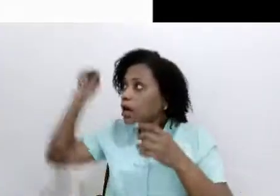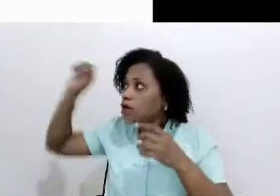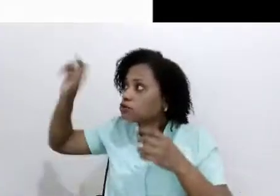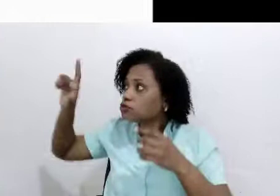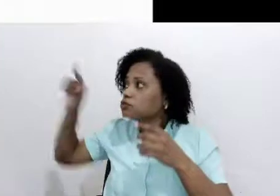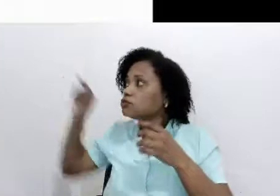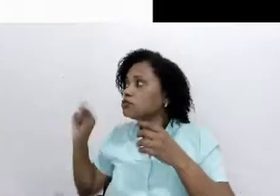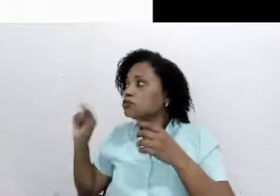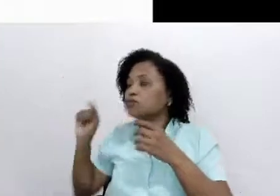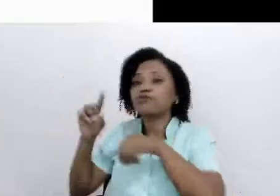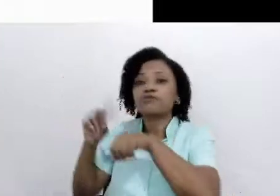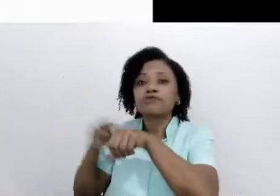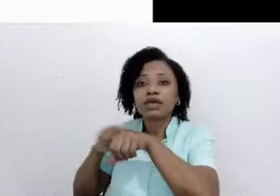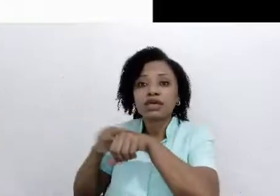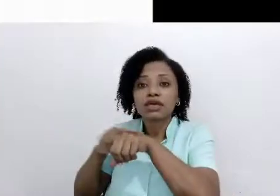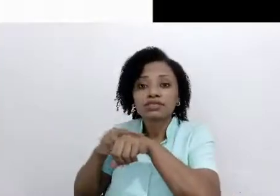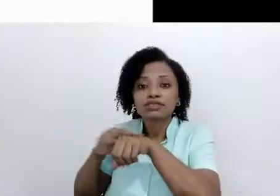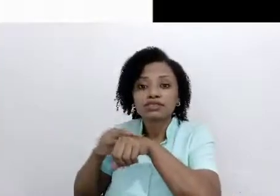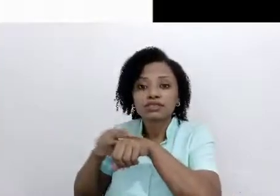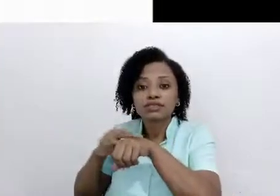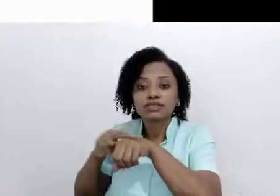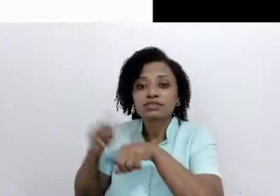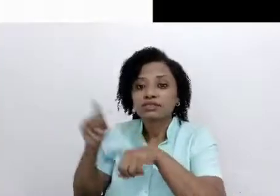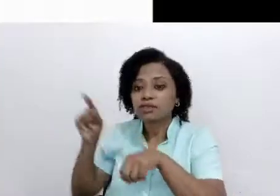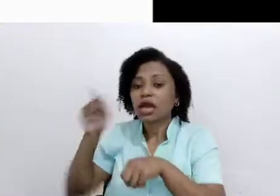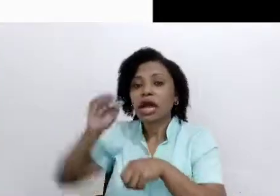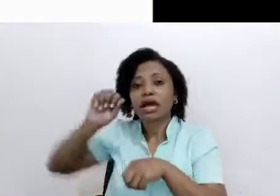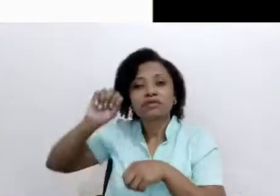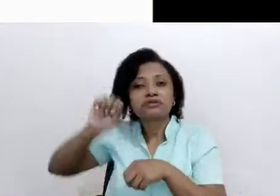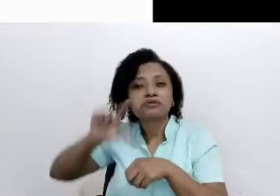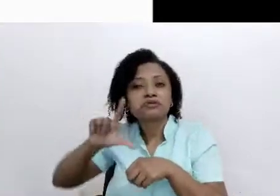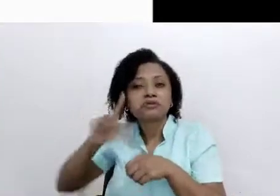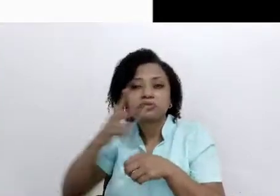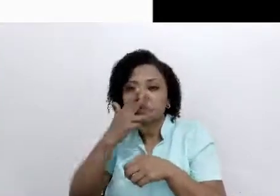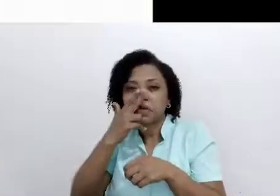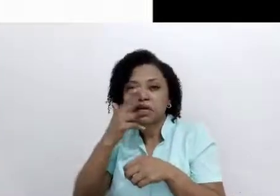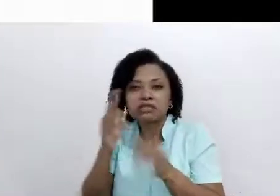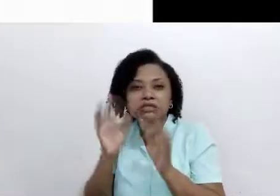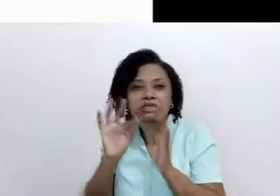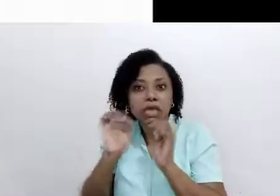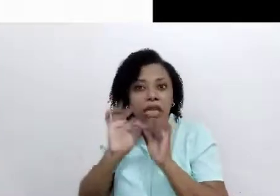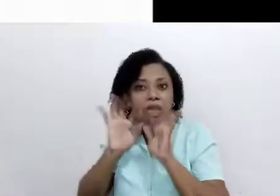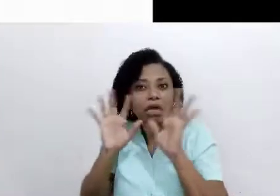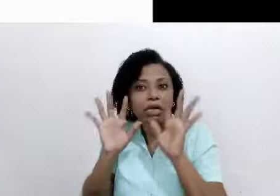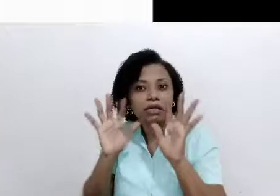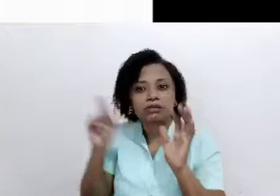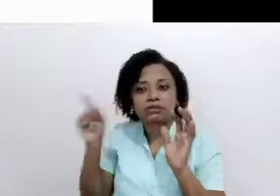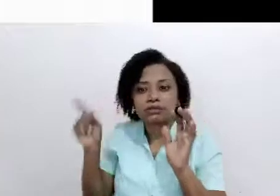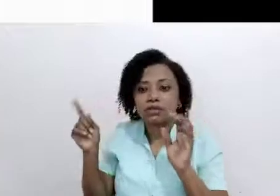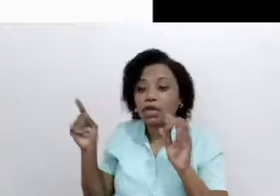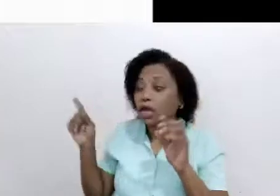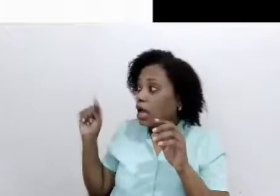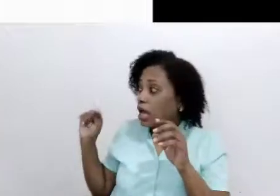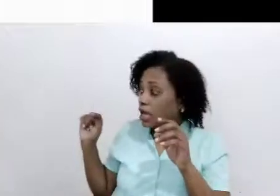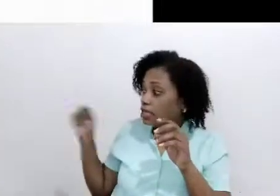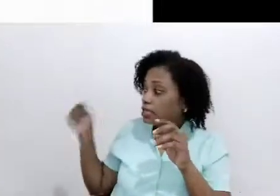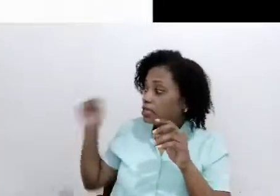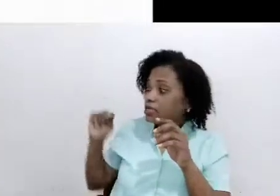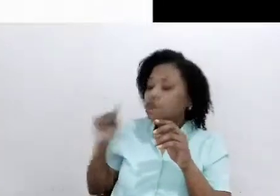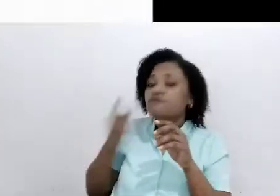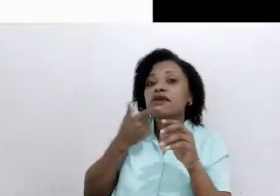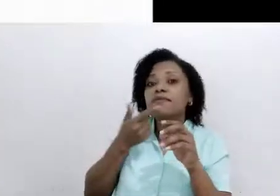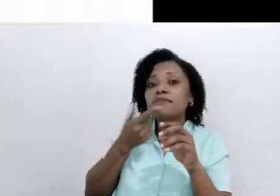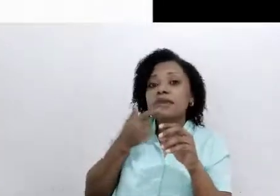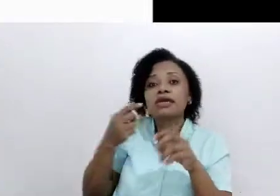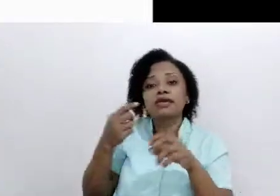com o verde, a gente tem uma cor chamada ciano, que é uma cor secundária. Quando a gente junta o vermelho com